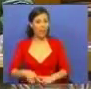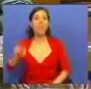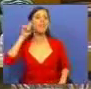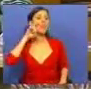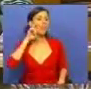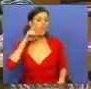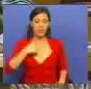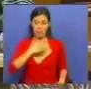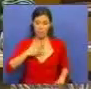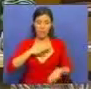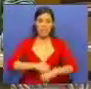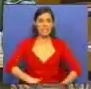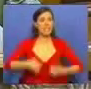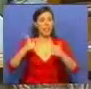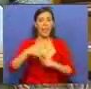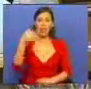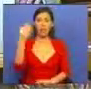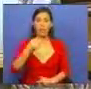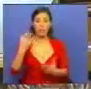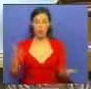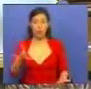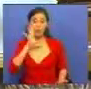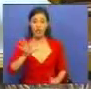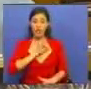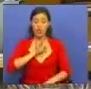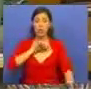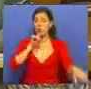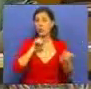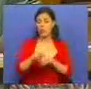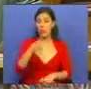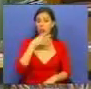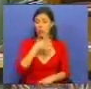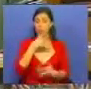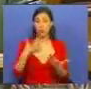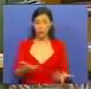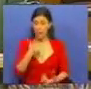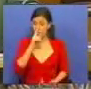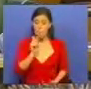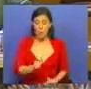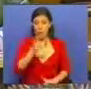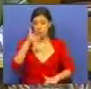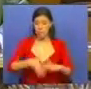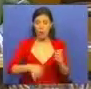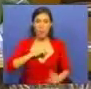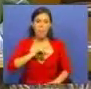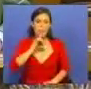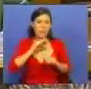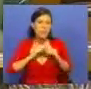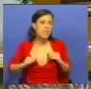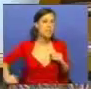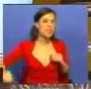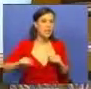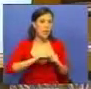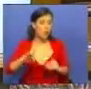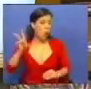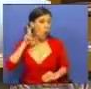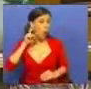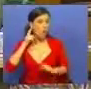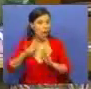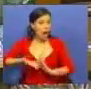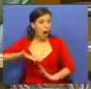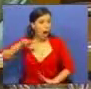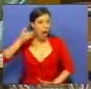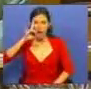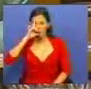do património da cidade do Porto. Senhoras e senhores deputados, há momentos em que o nosso silêncio se ouve bem alto e